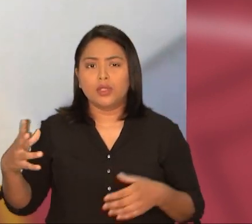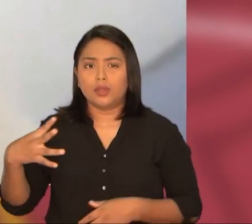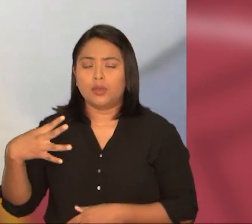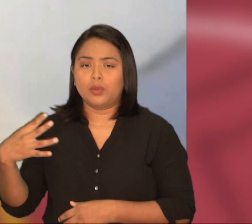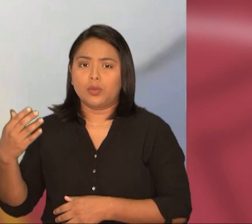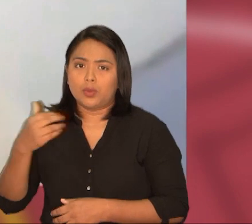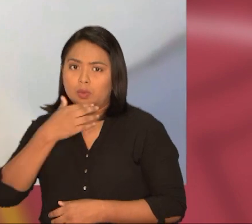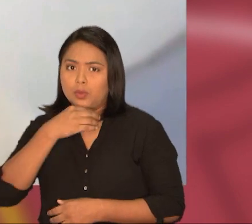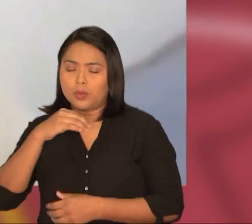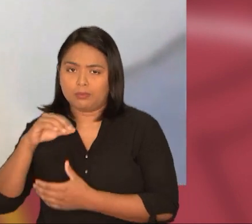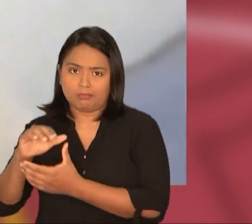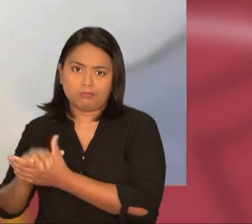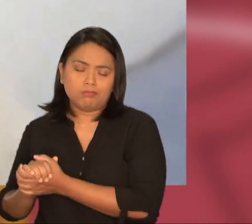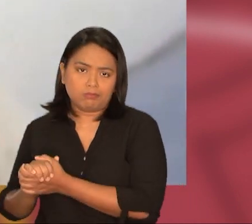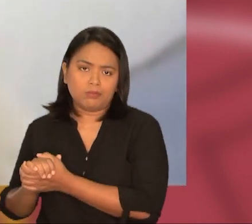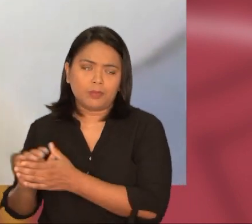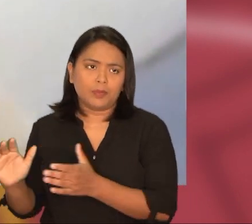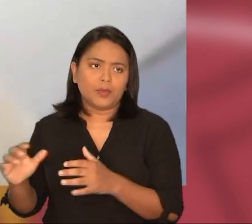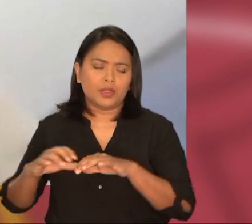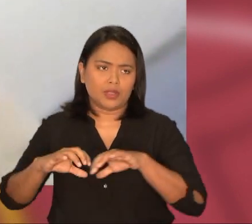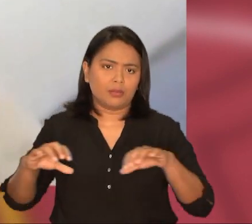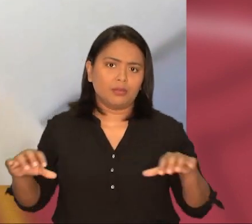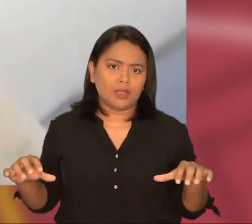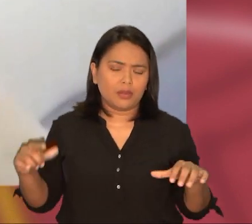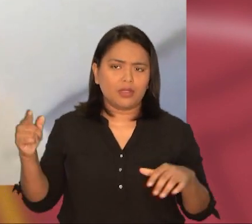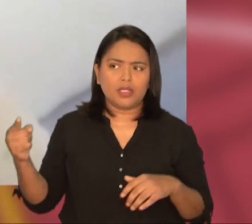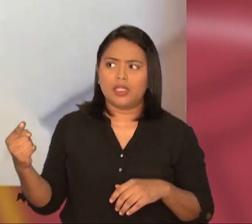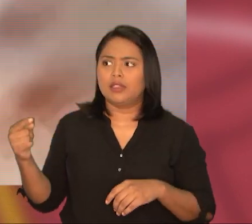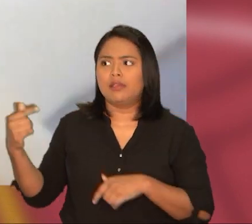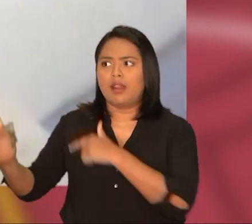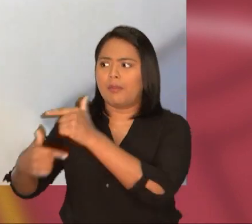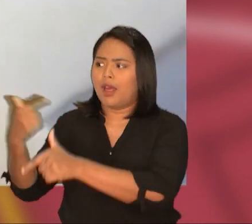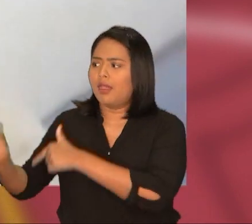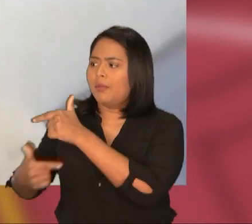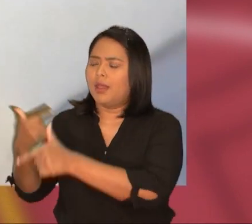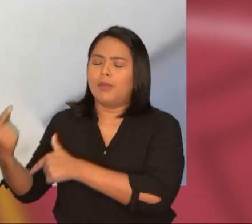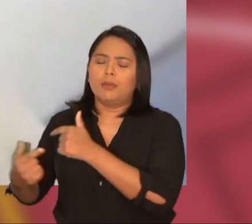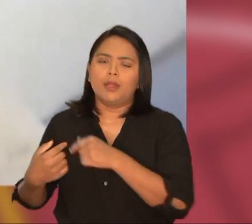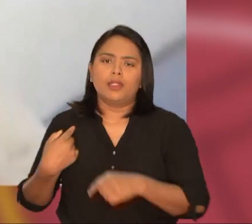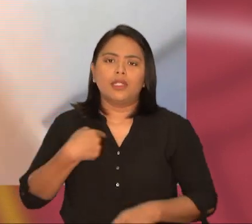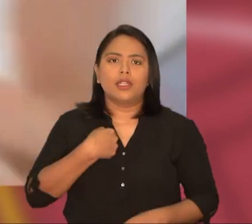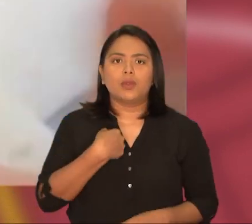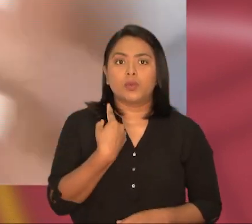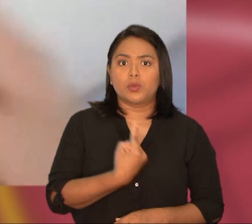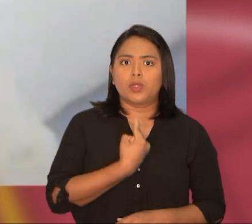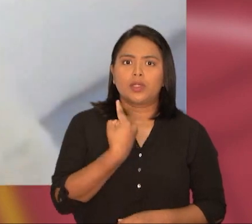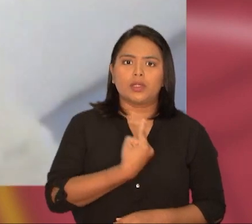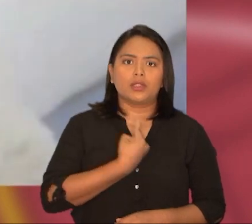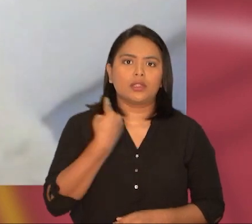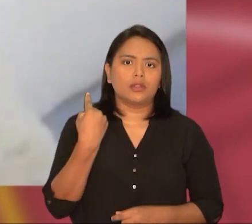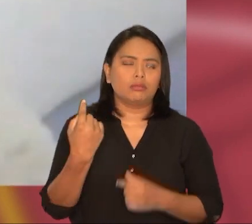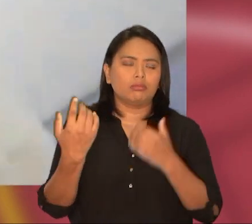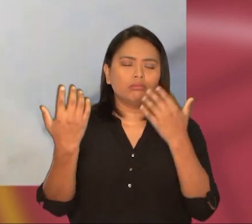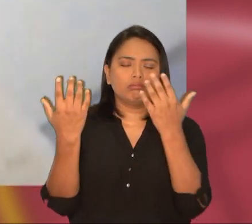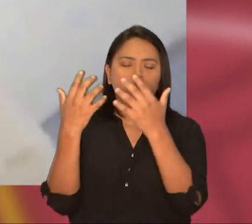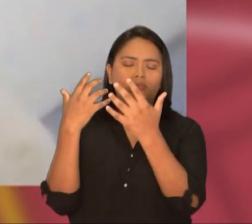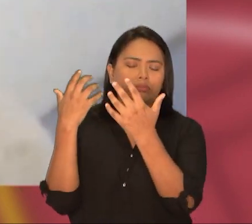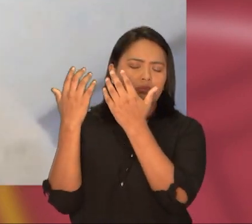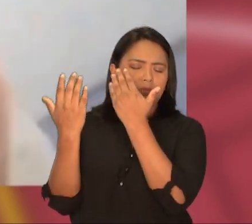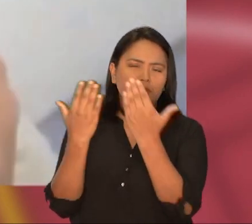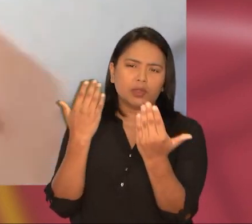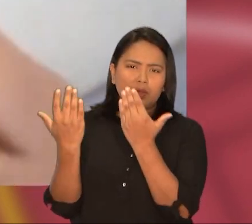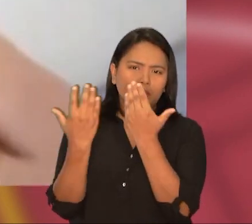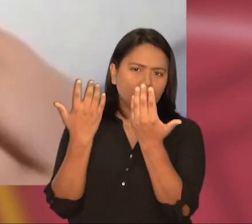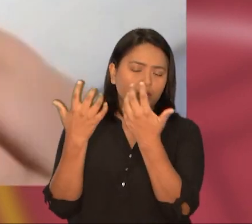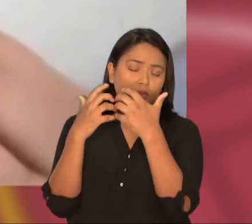meu ex-marido. Então, e ele trabalhava muito, então eu sempre estava muito sozinha e eu estava muito abalada mesmo psicologicamente. Você tem que